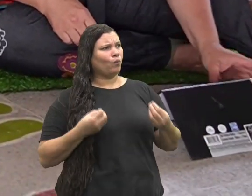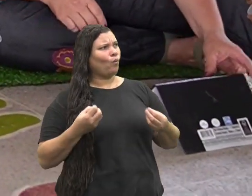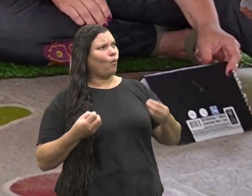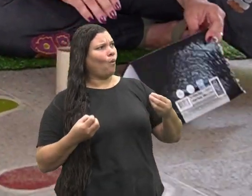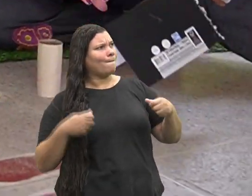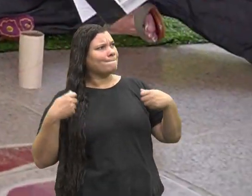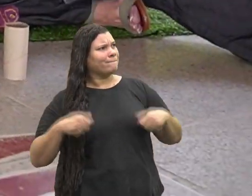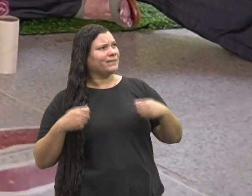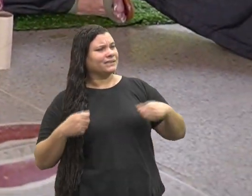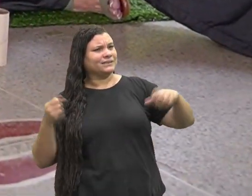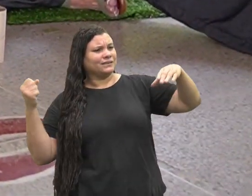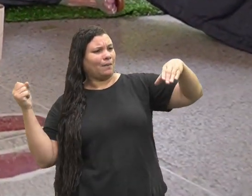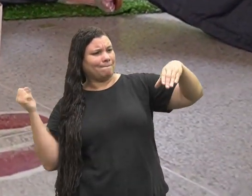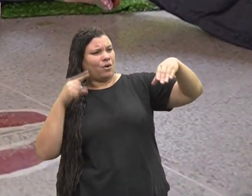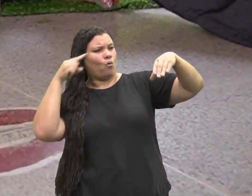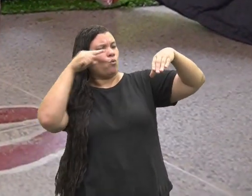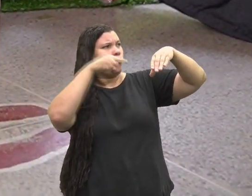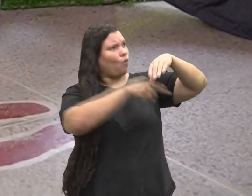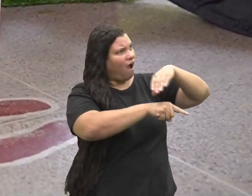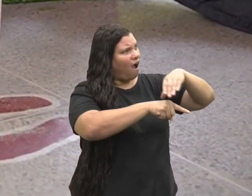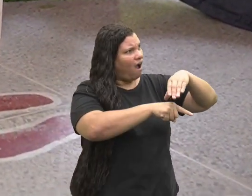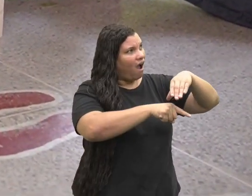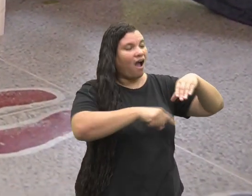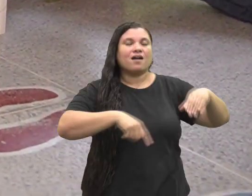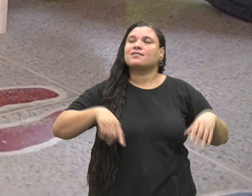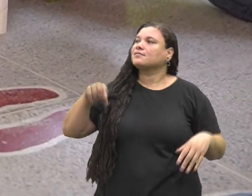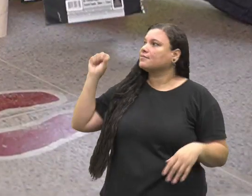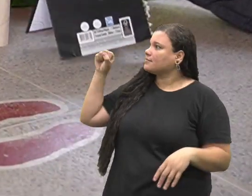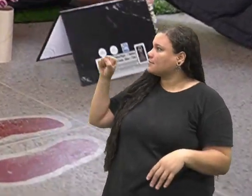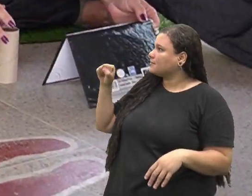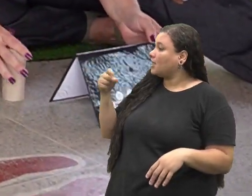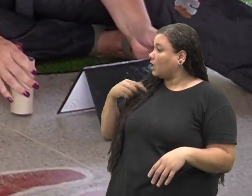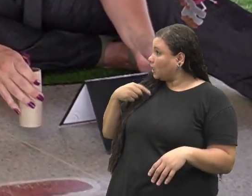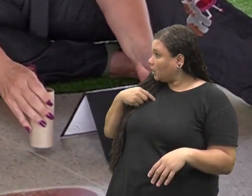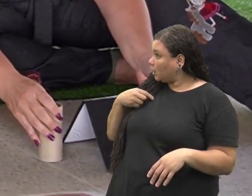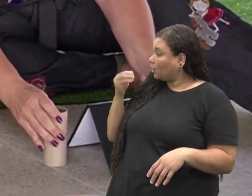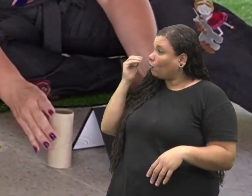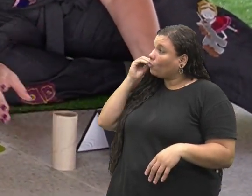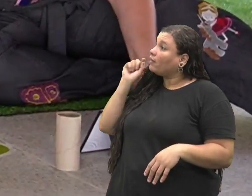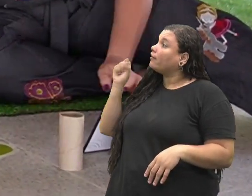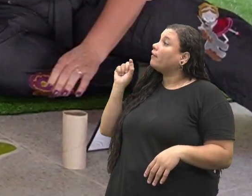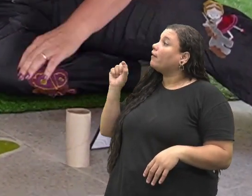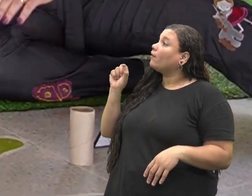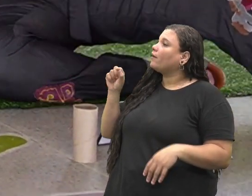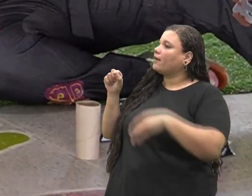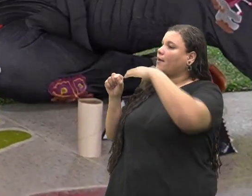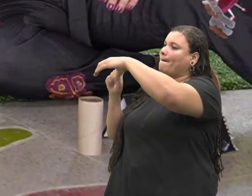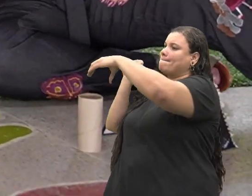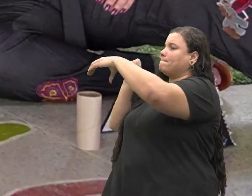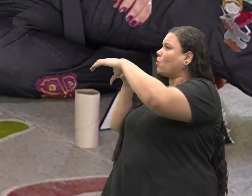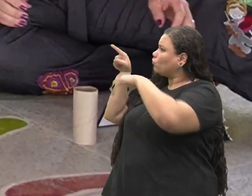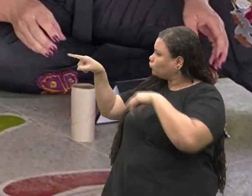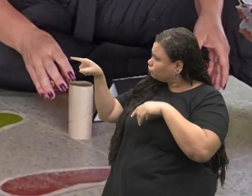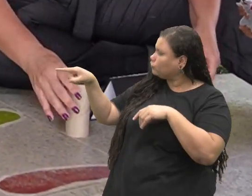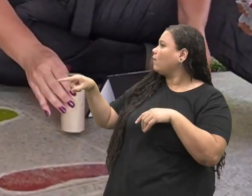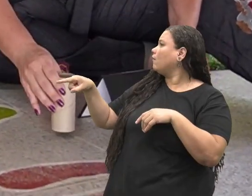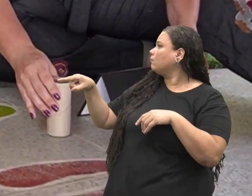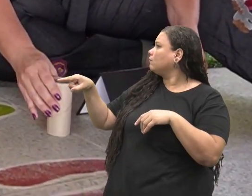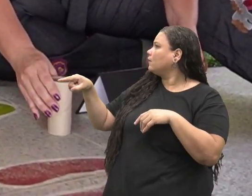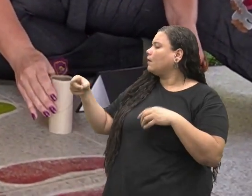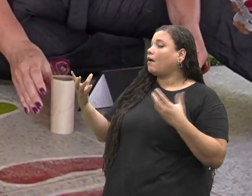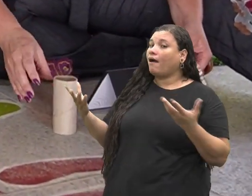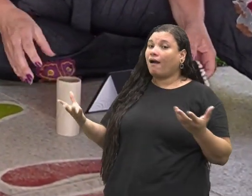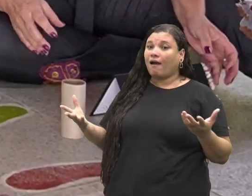meu. E eu tentar fazer aí no seu. E aqui vai estar o meu bonequinho. Gente, que brincadeira legal.